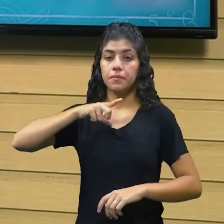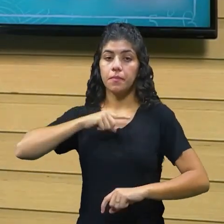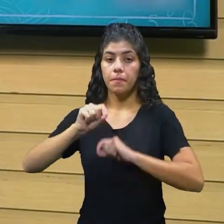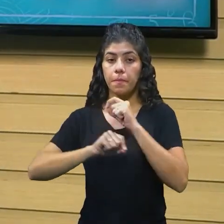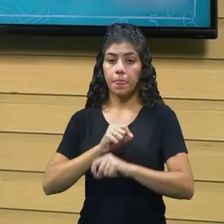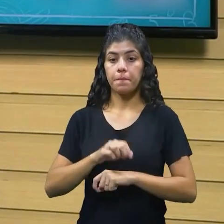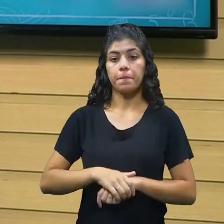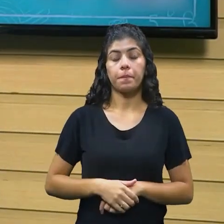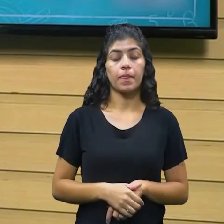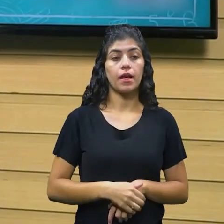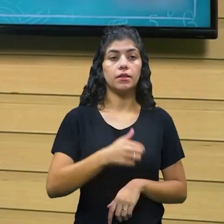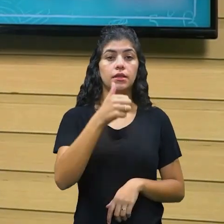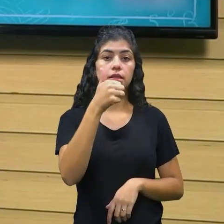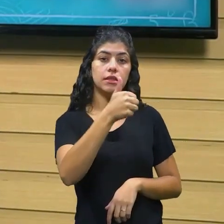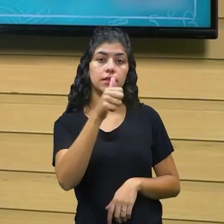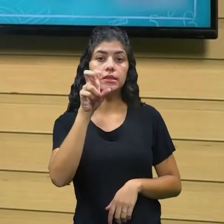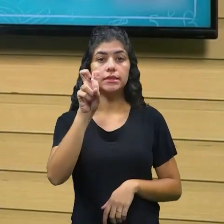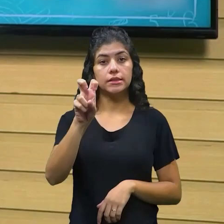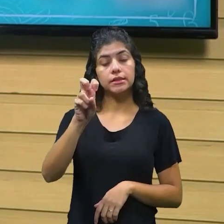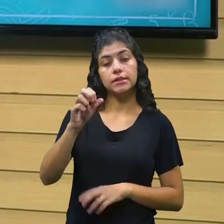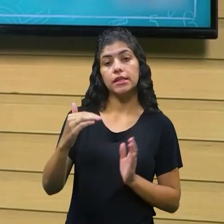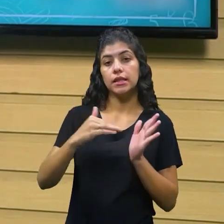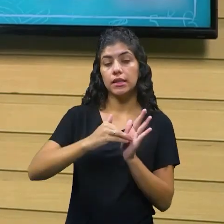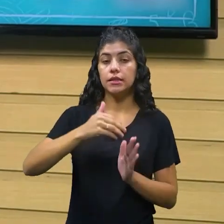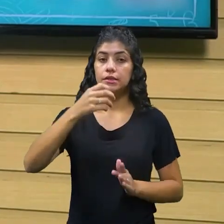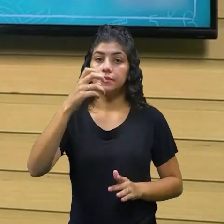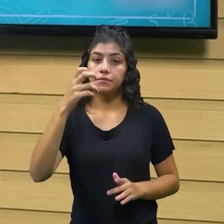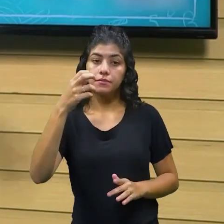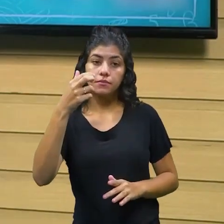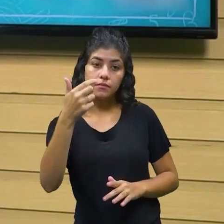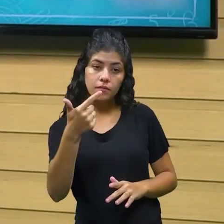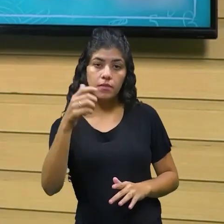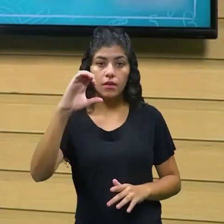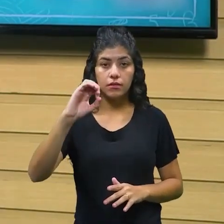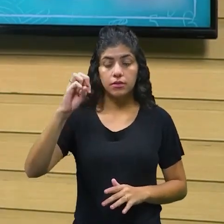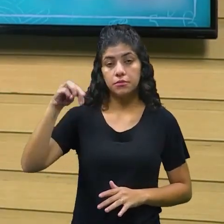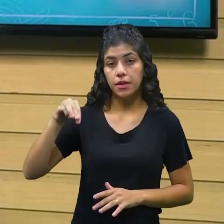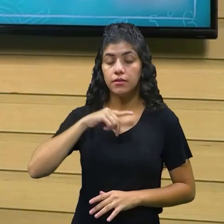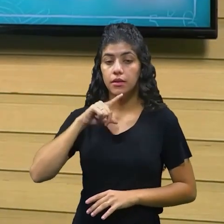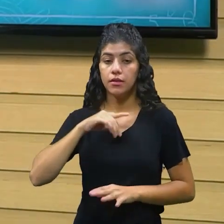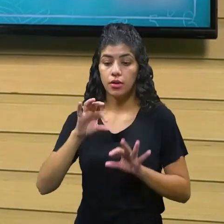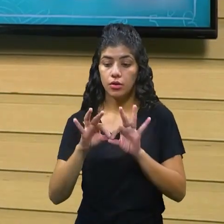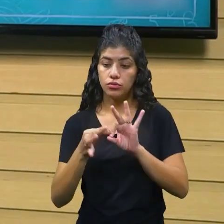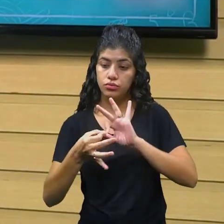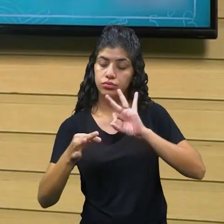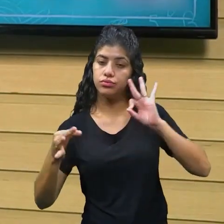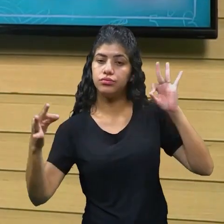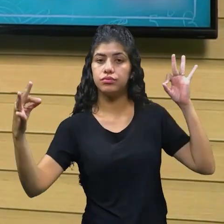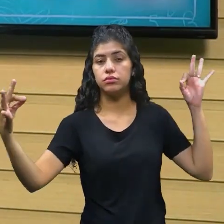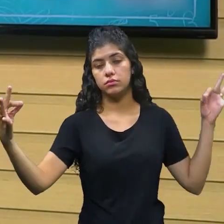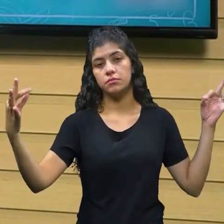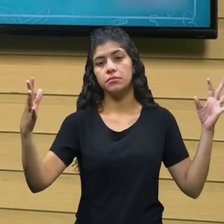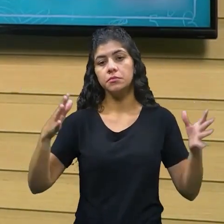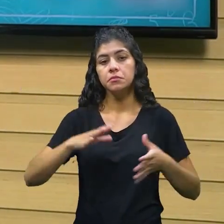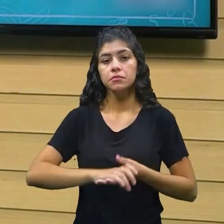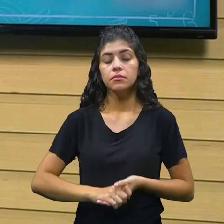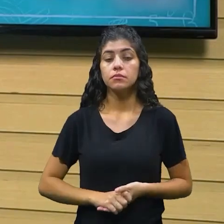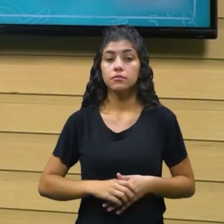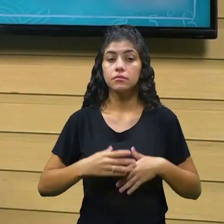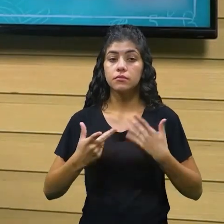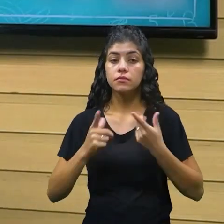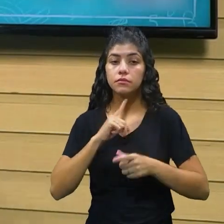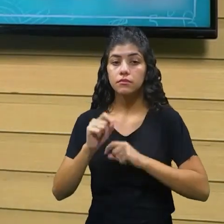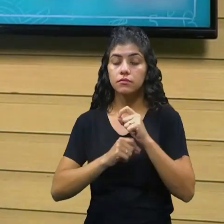15 a 20 metros, então esse caminhão ele é considerado um corpo extenso para aquelas proporções. Então, numa quadra